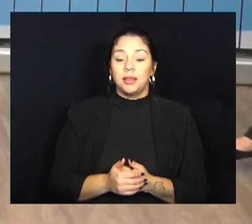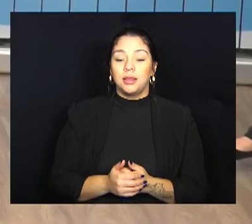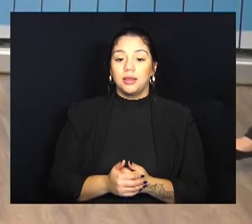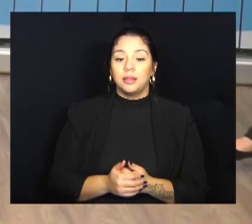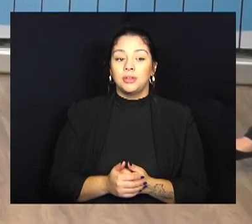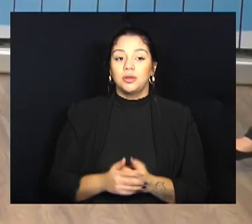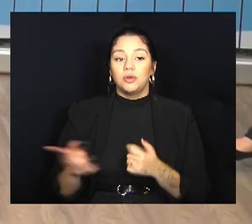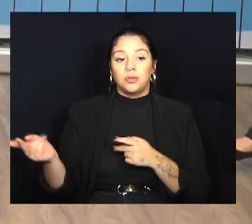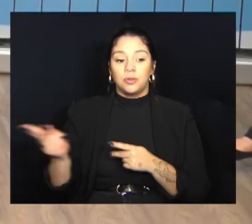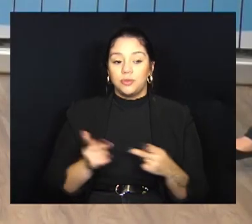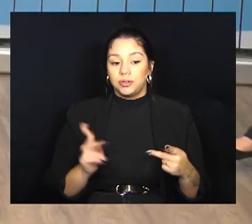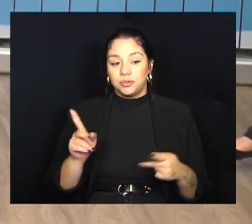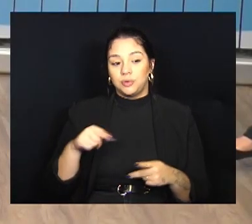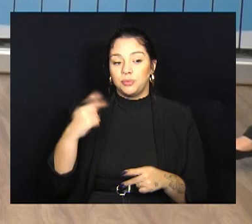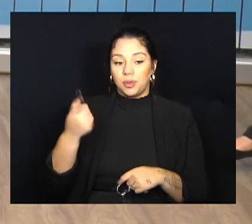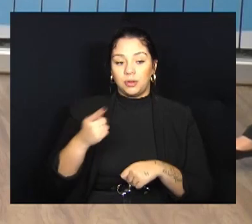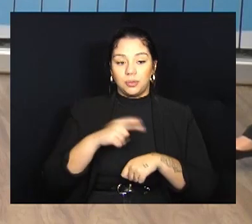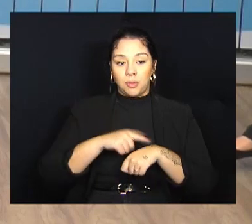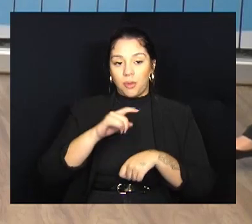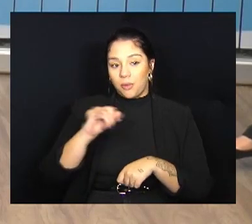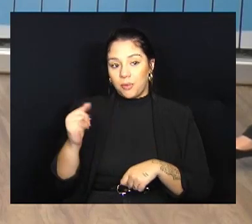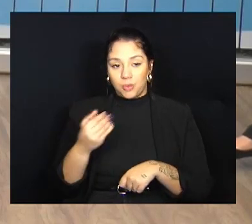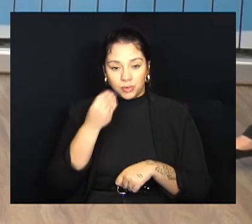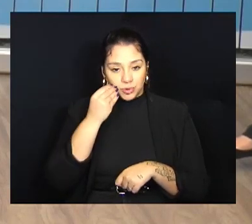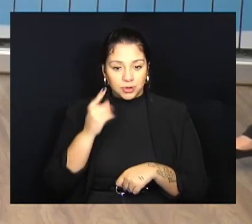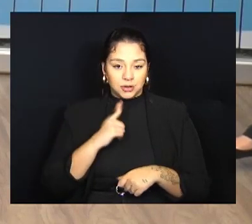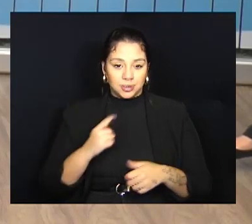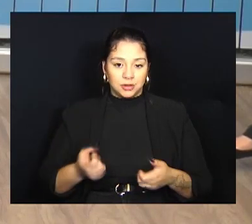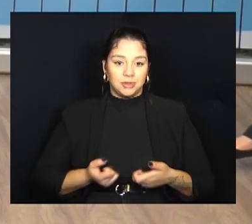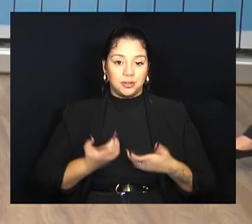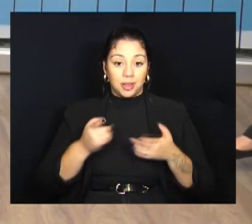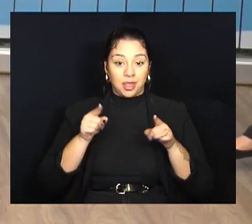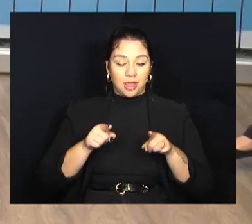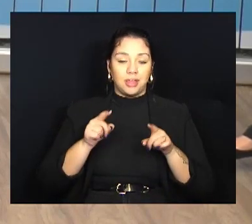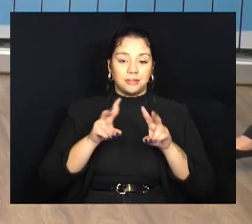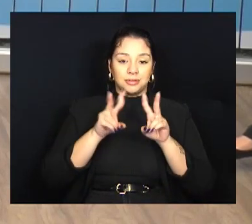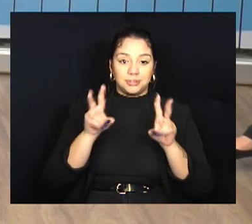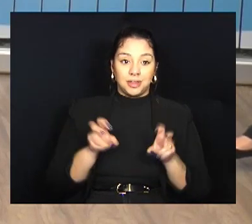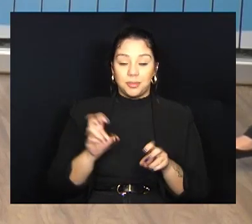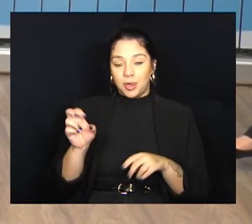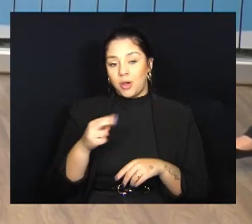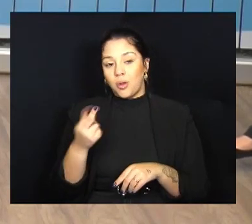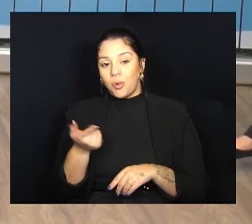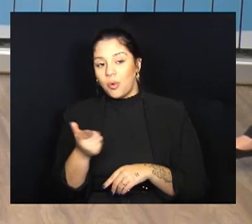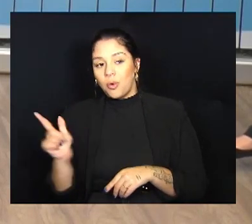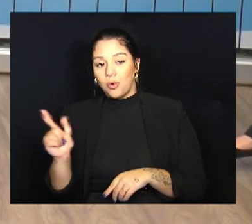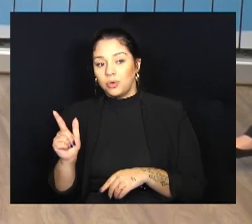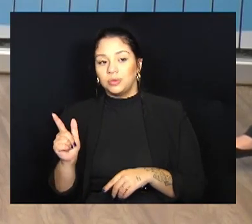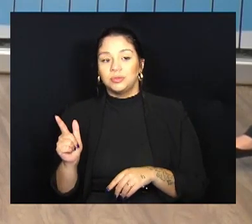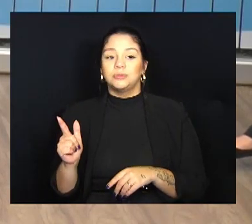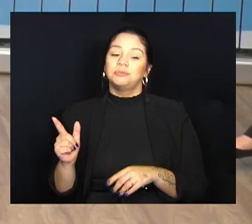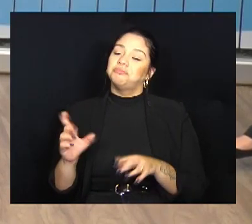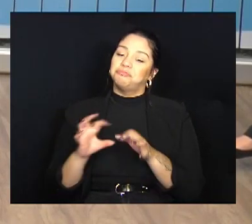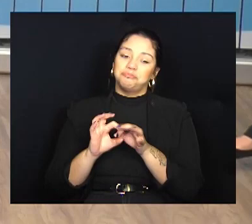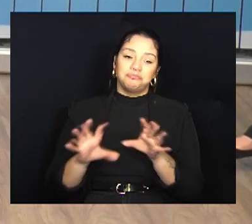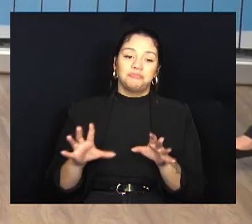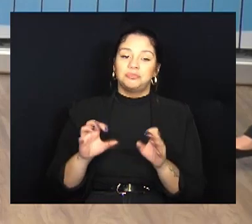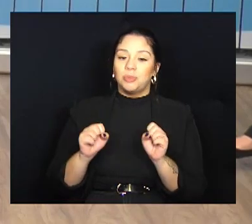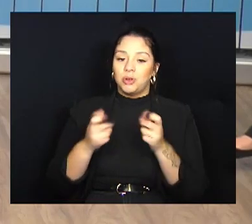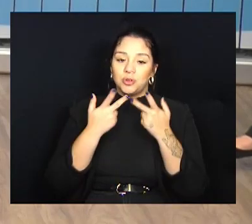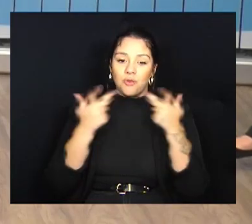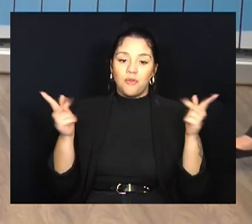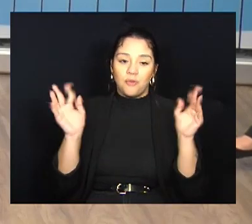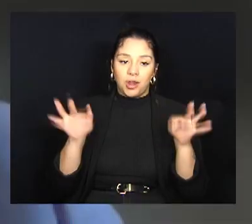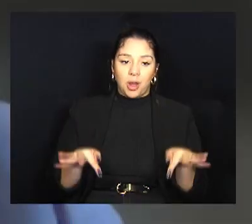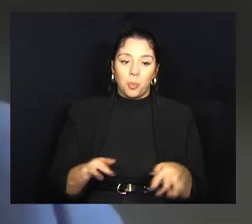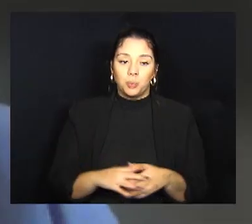faço convite aqui para uma próxima oportunidade para falar sobre esse ou outros assuntos, e fica aberto aí para suas considerações finais.